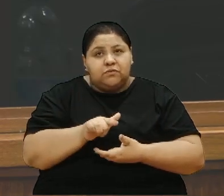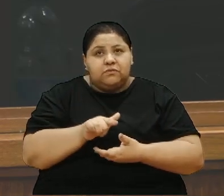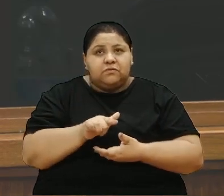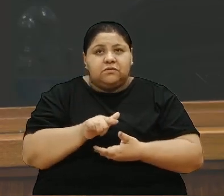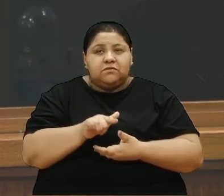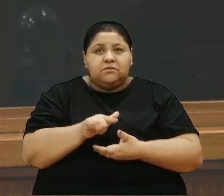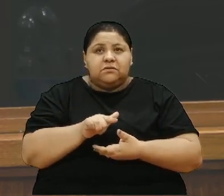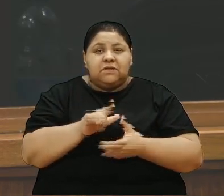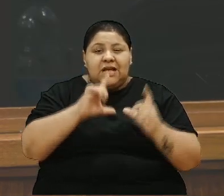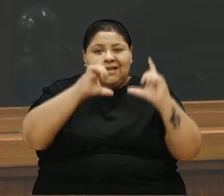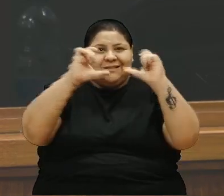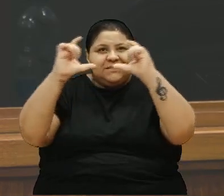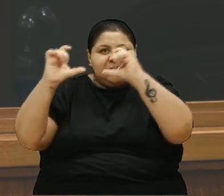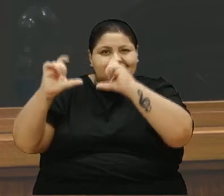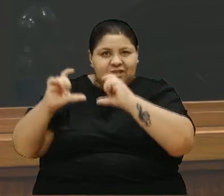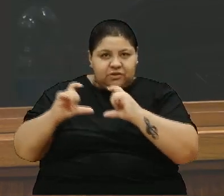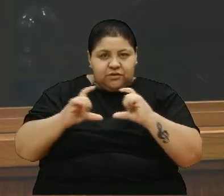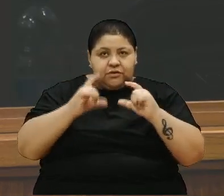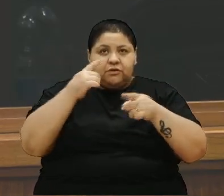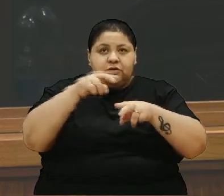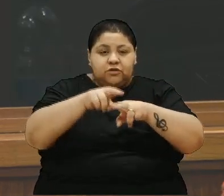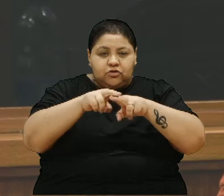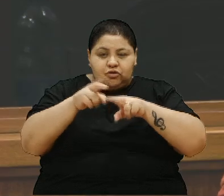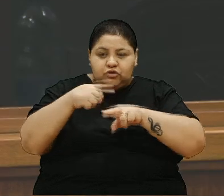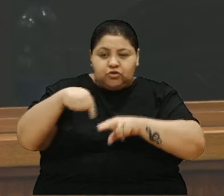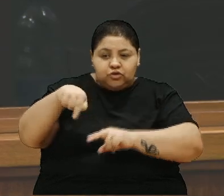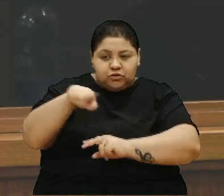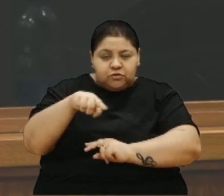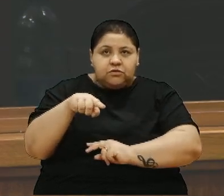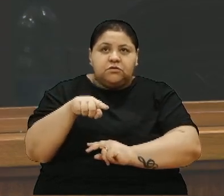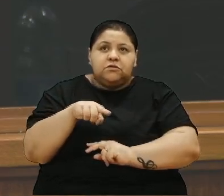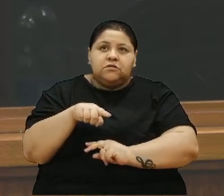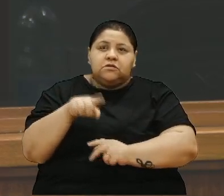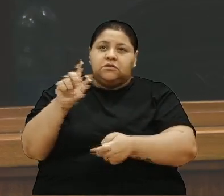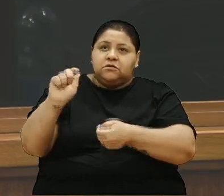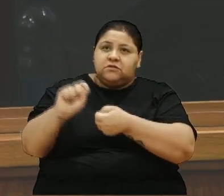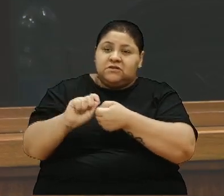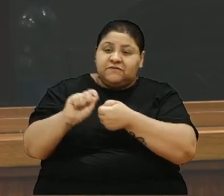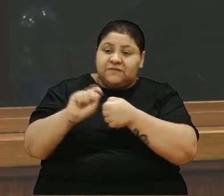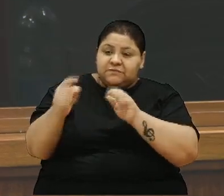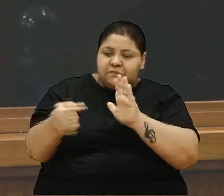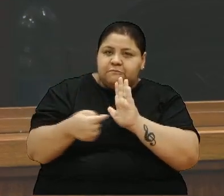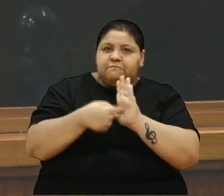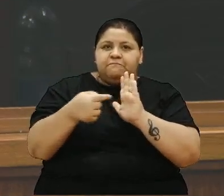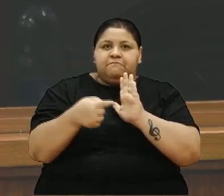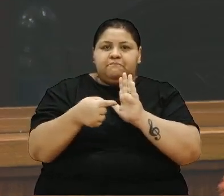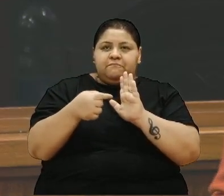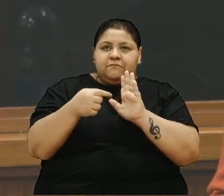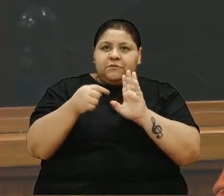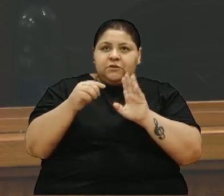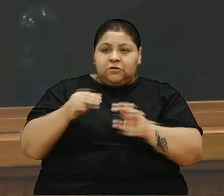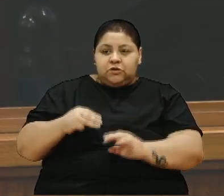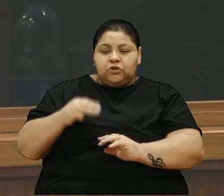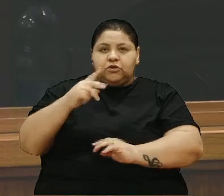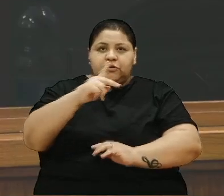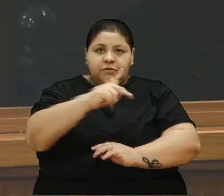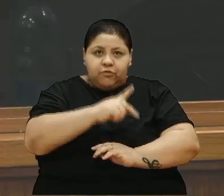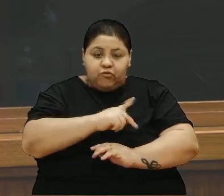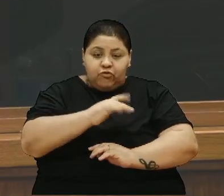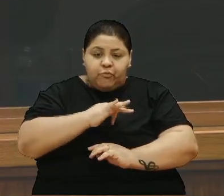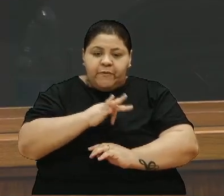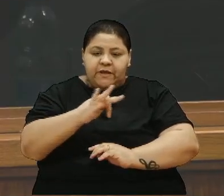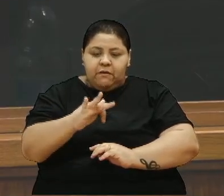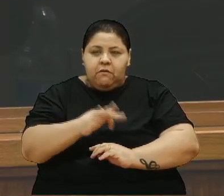as fotos ainda, por isso nós não fomos ainda fazer uma denúncia no Ministério Público